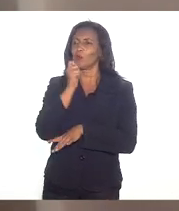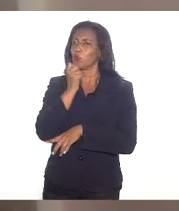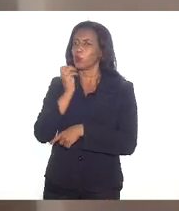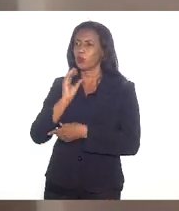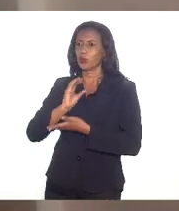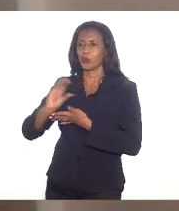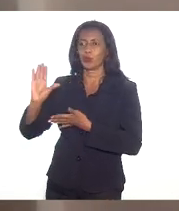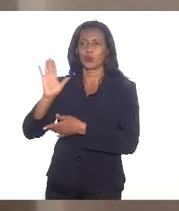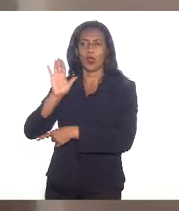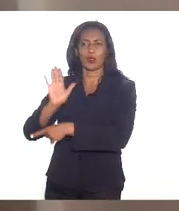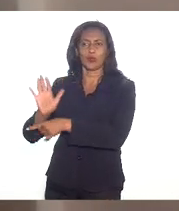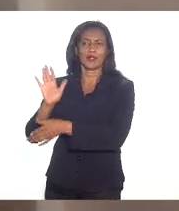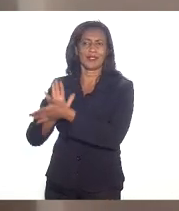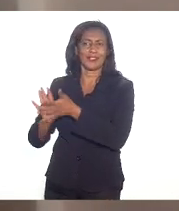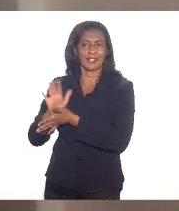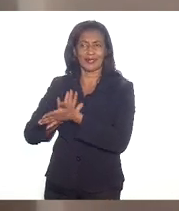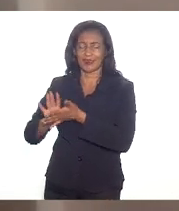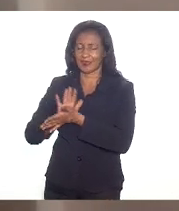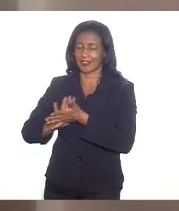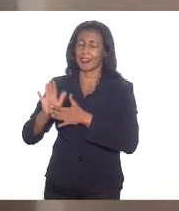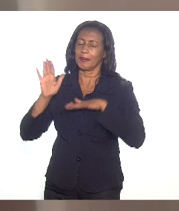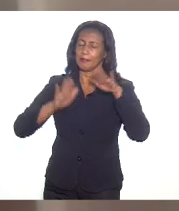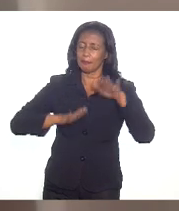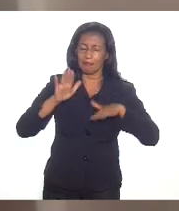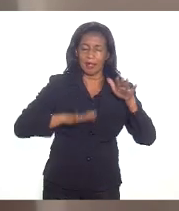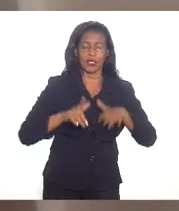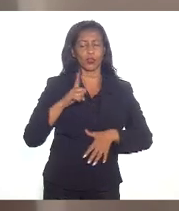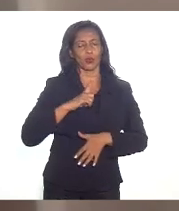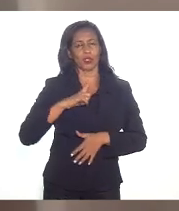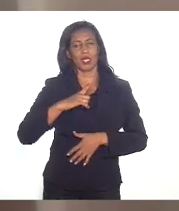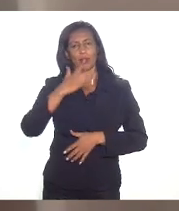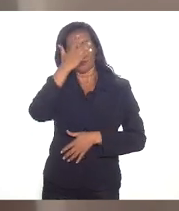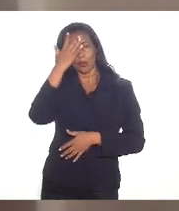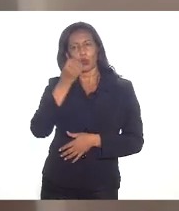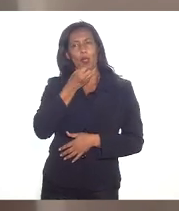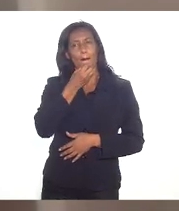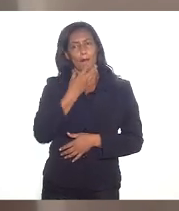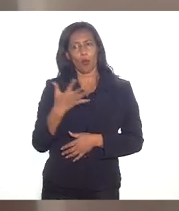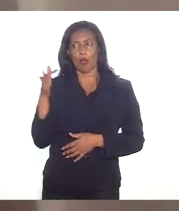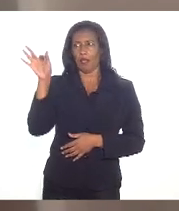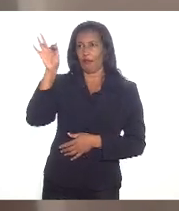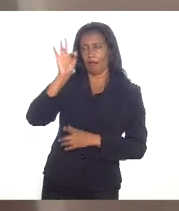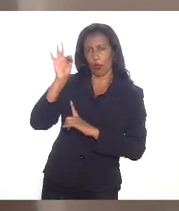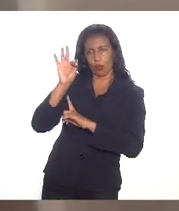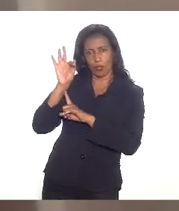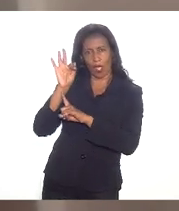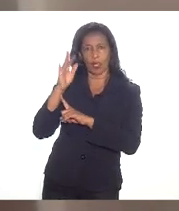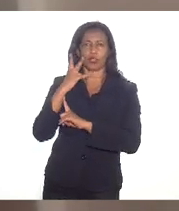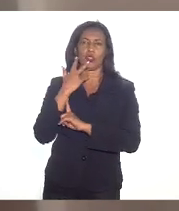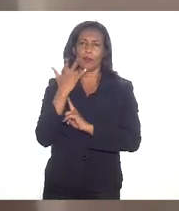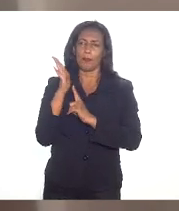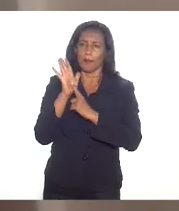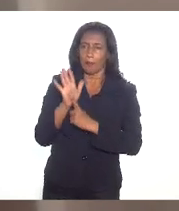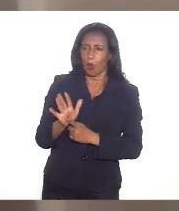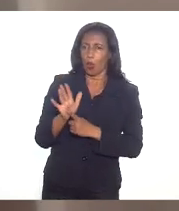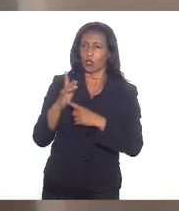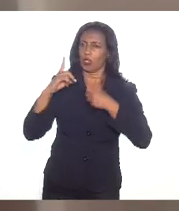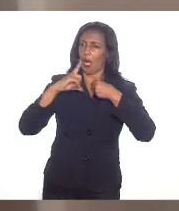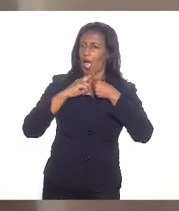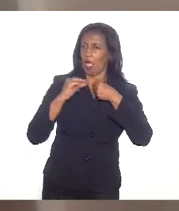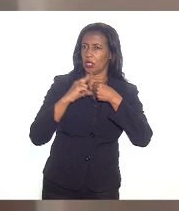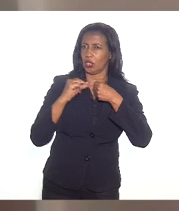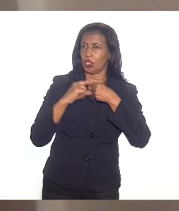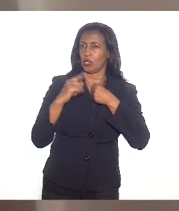até de ter pessoas boas na academia que fizeram artigo dizendo que já não era bem assim, continua dormitório.